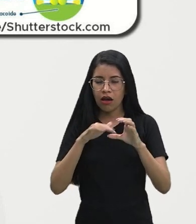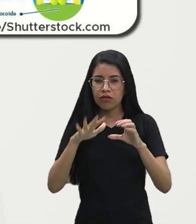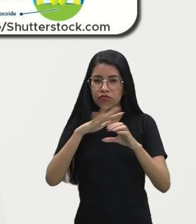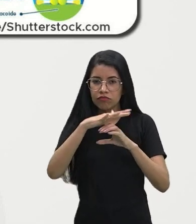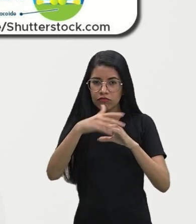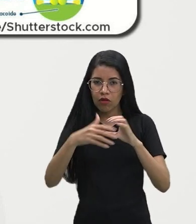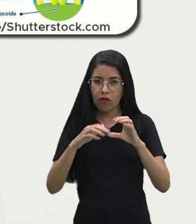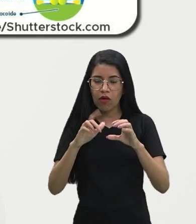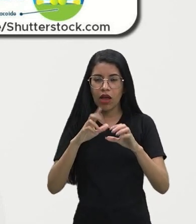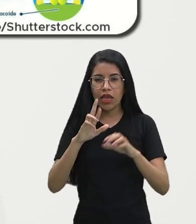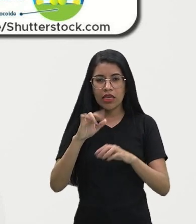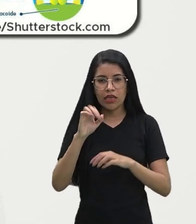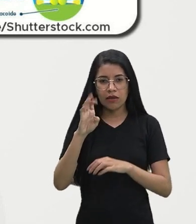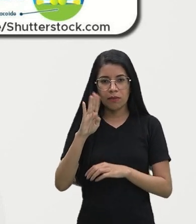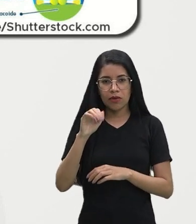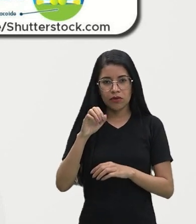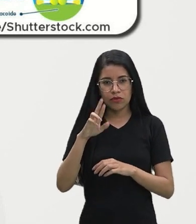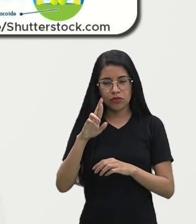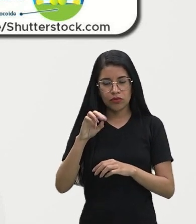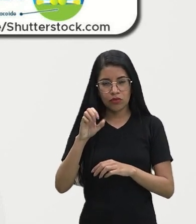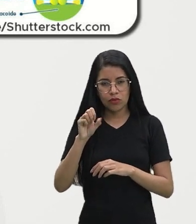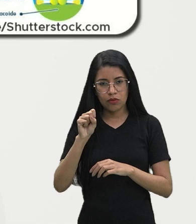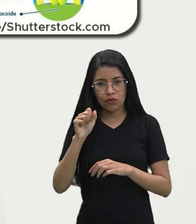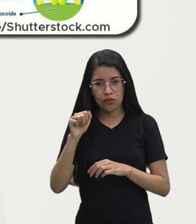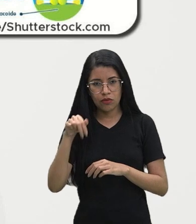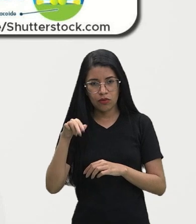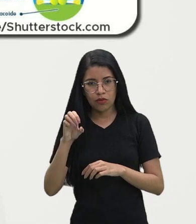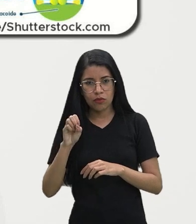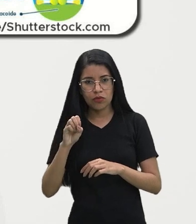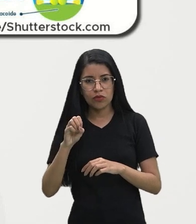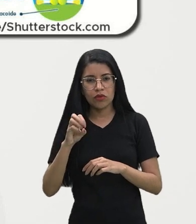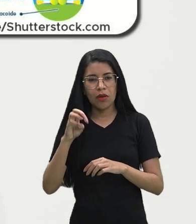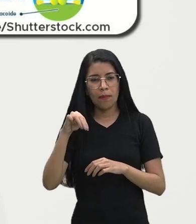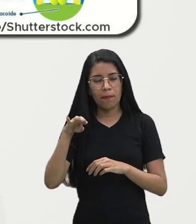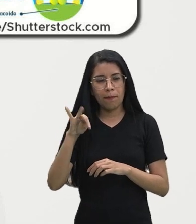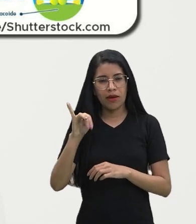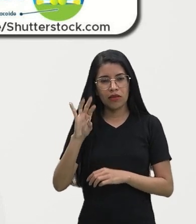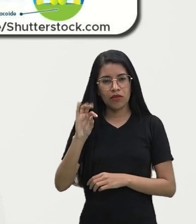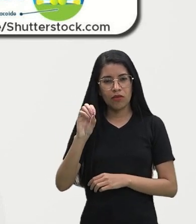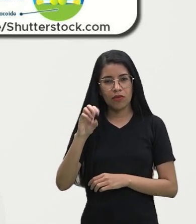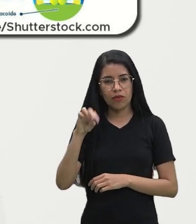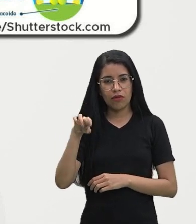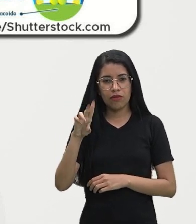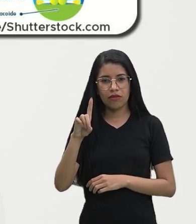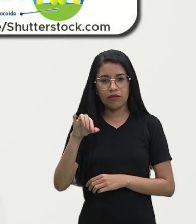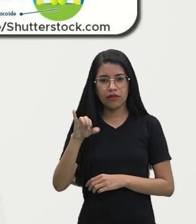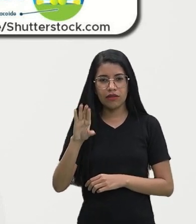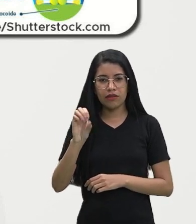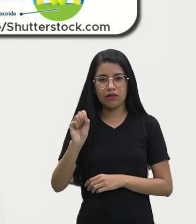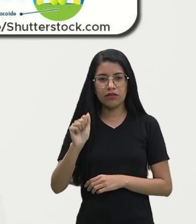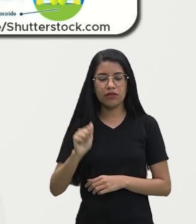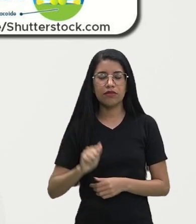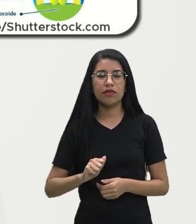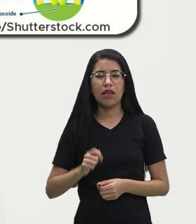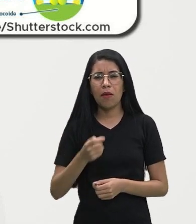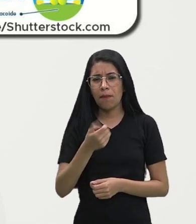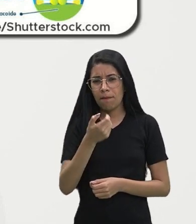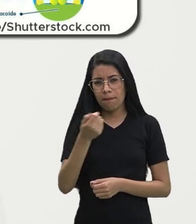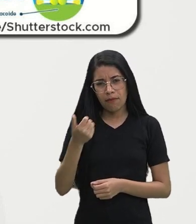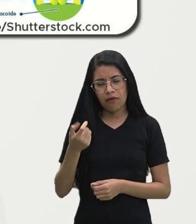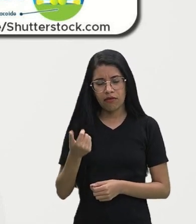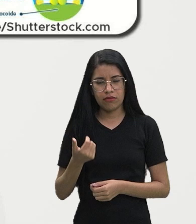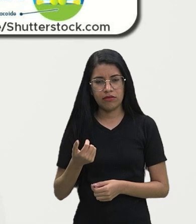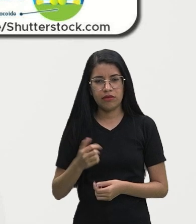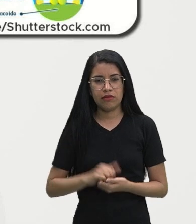ter ribossomos, elas vão ter mitocôndria, mas são poucas, ok? E